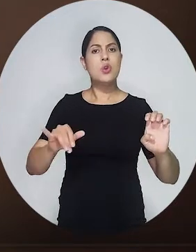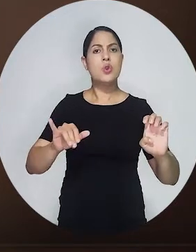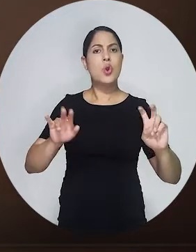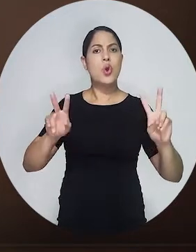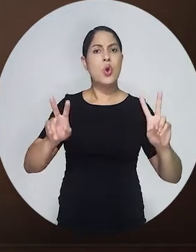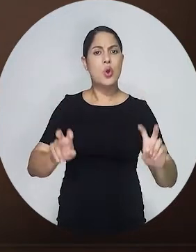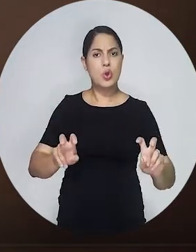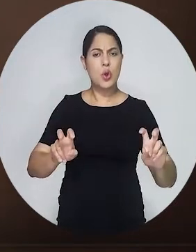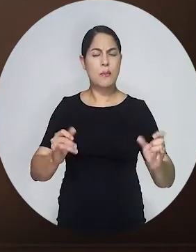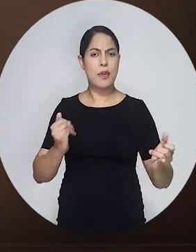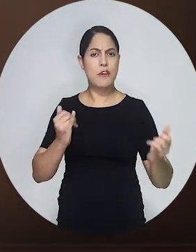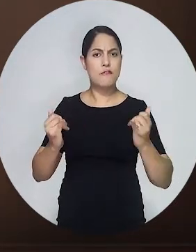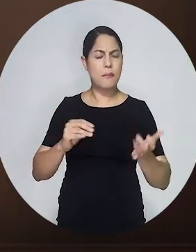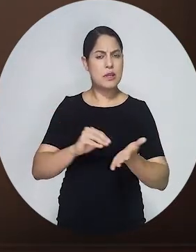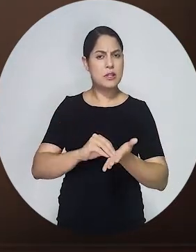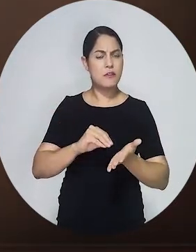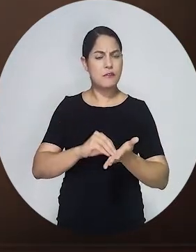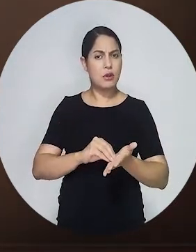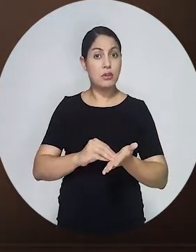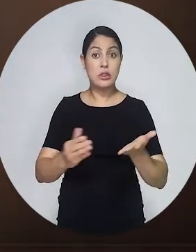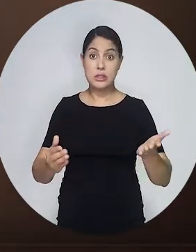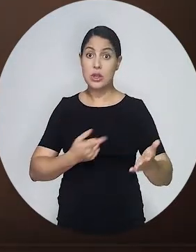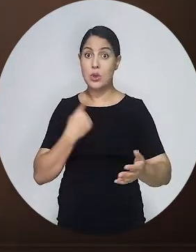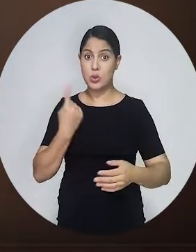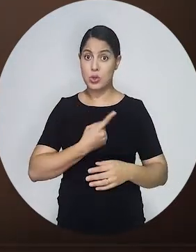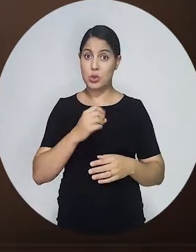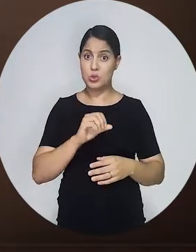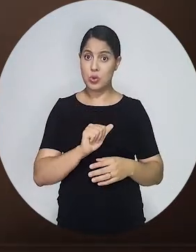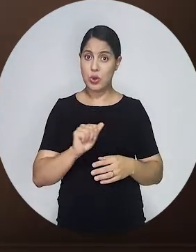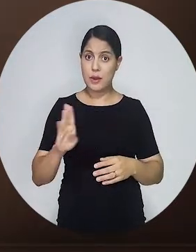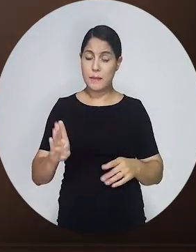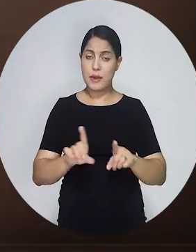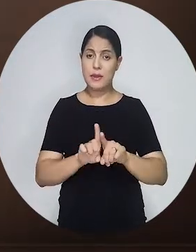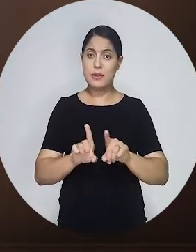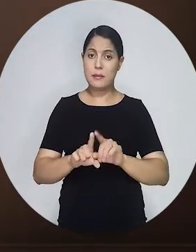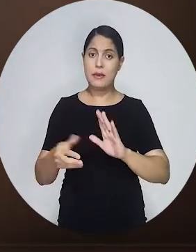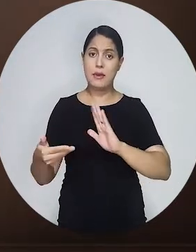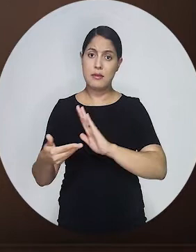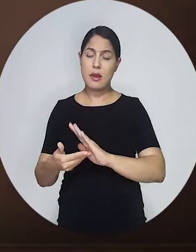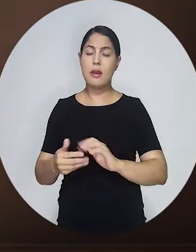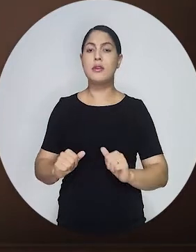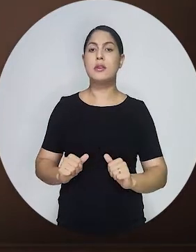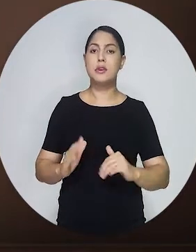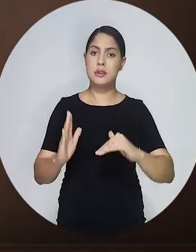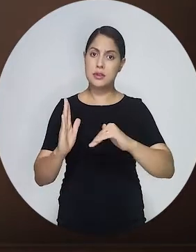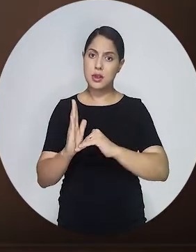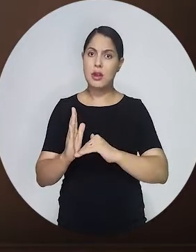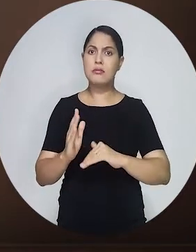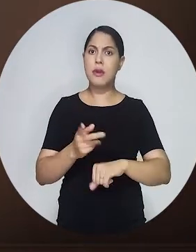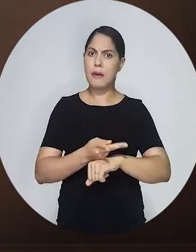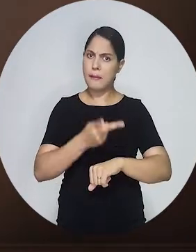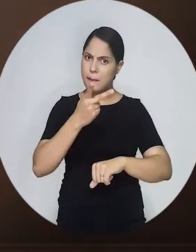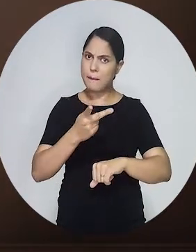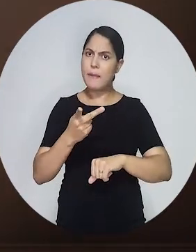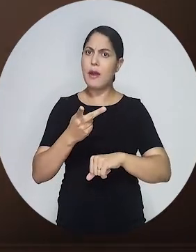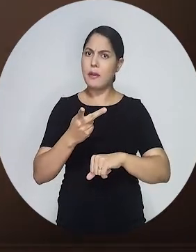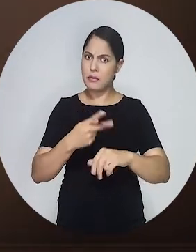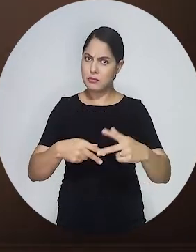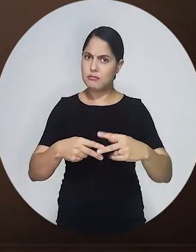que conta com o apoio do Conselho Federal da OAB, da Câmara dos Deputados e do Senado Federal, foi